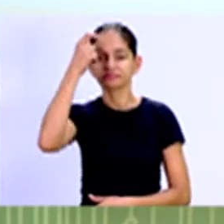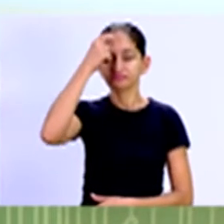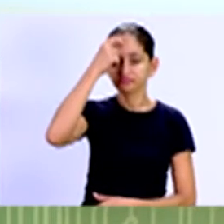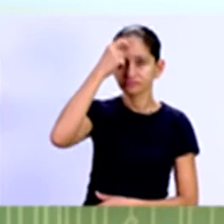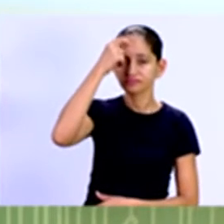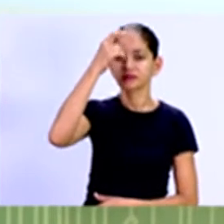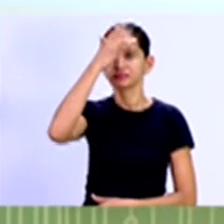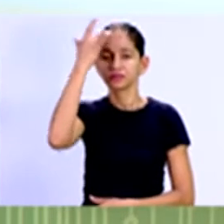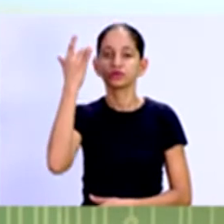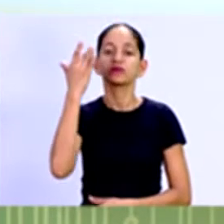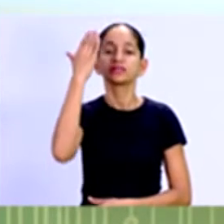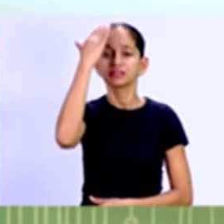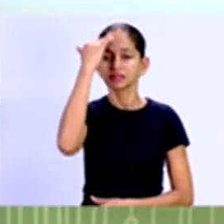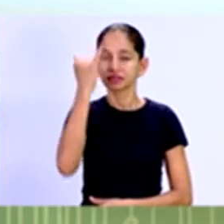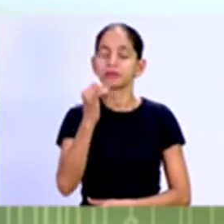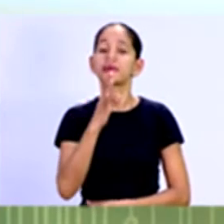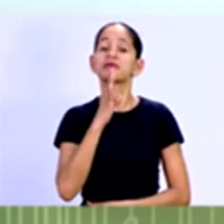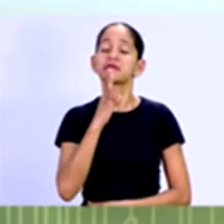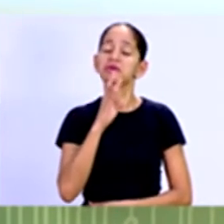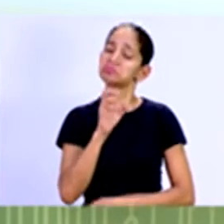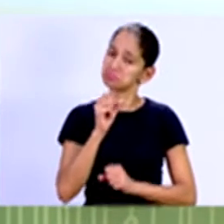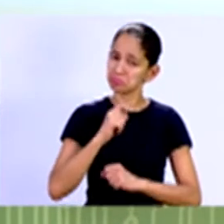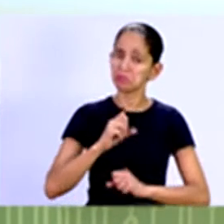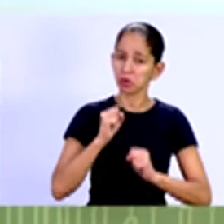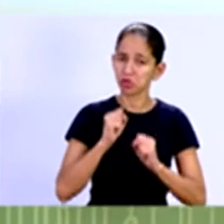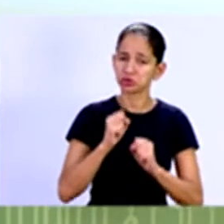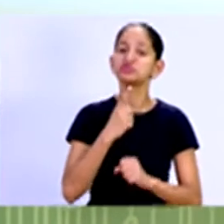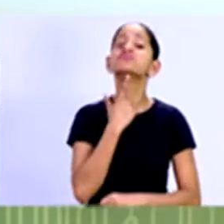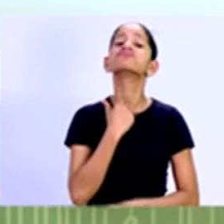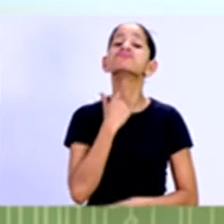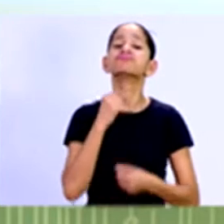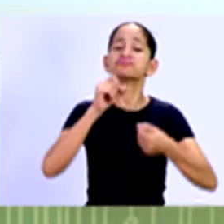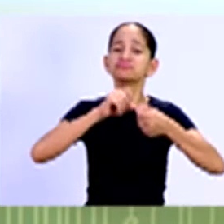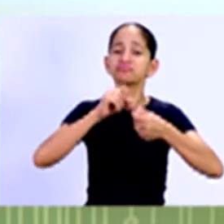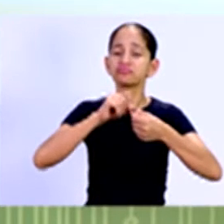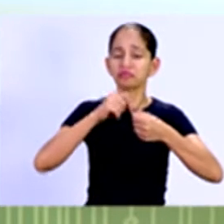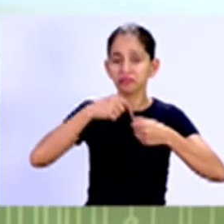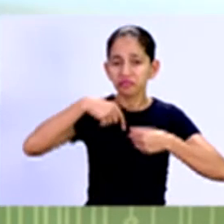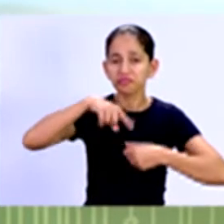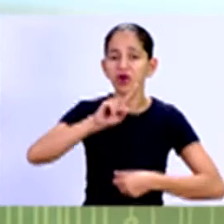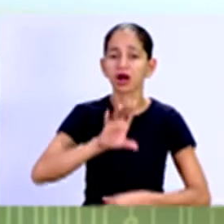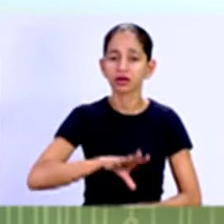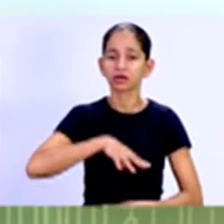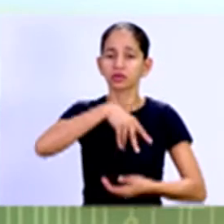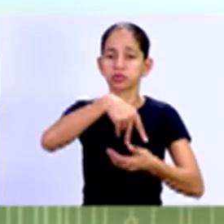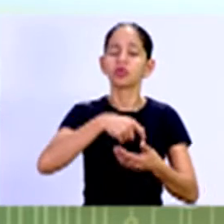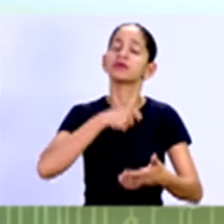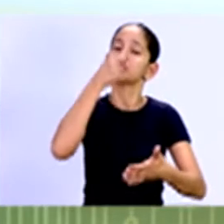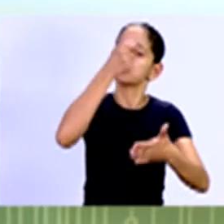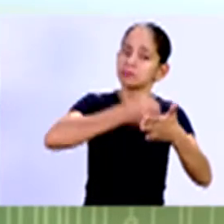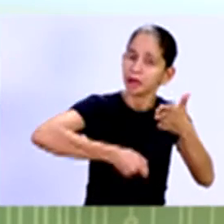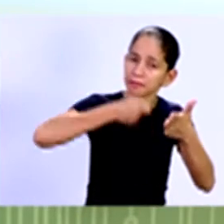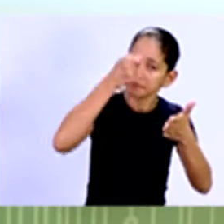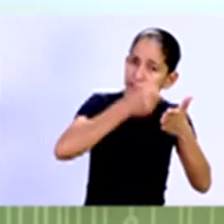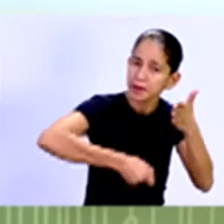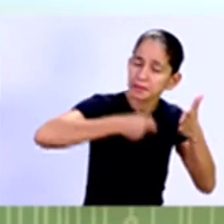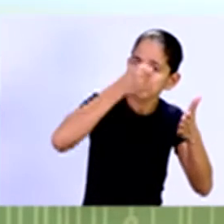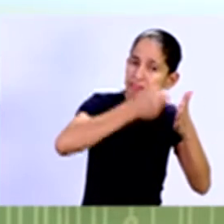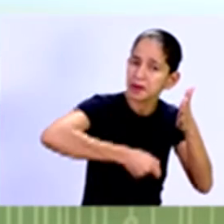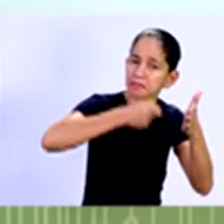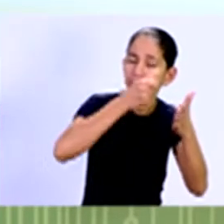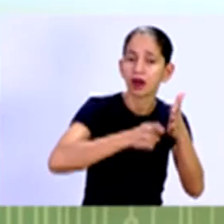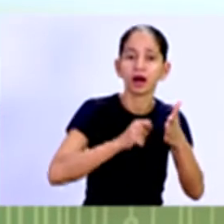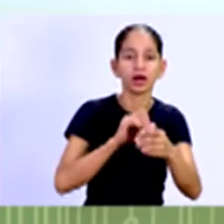aquele sujeito que tem a força suficiente, né, para lutar, vamos dizer assim, contra os